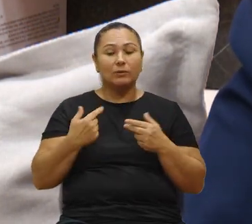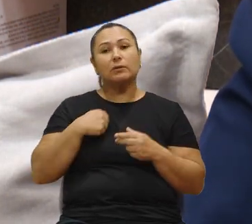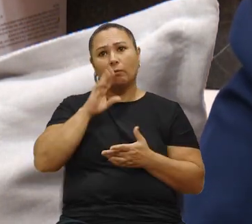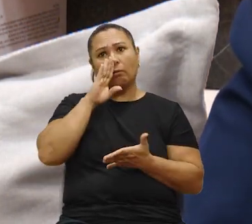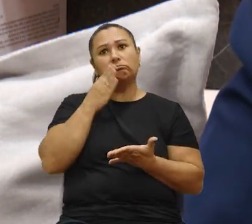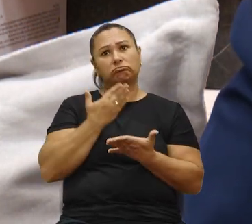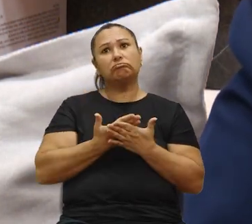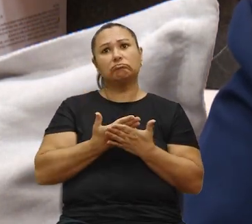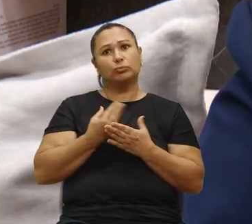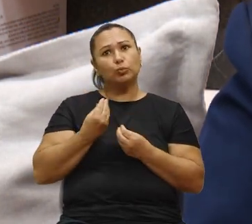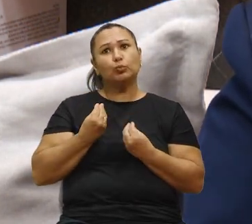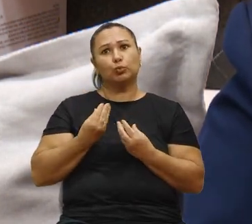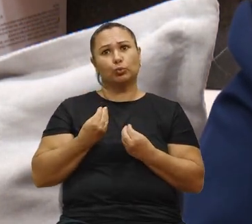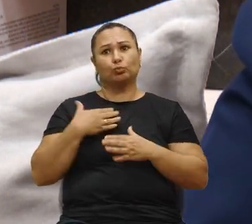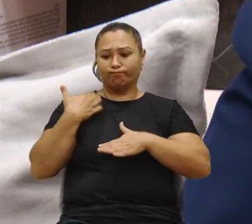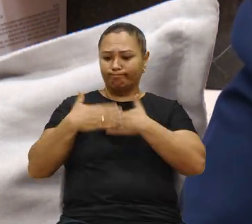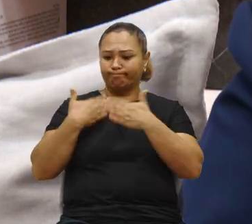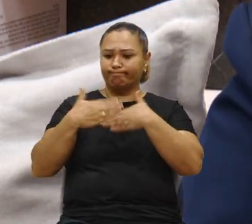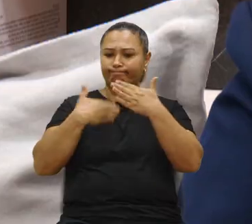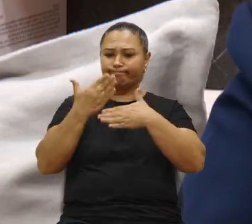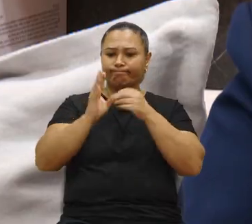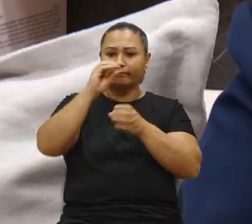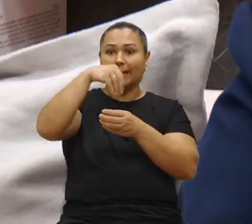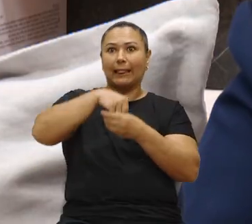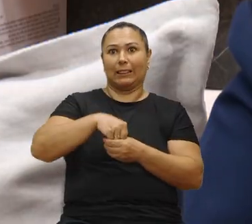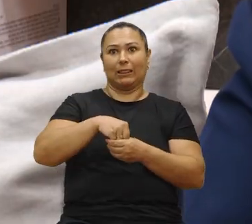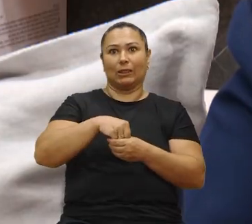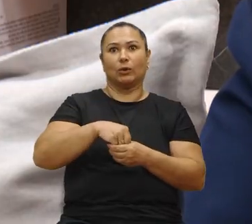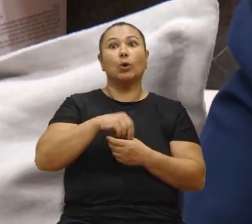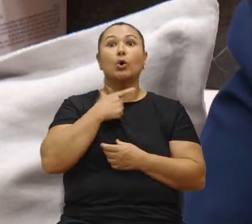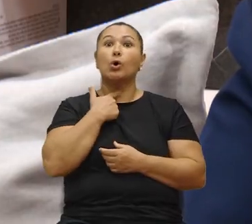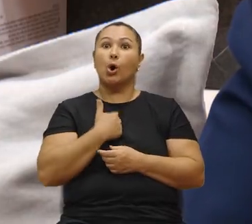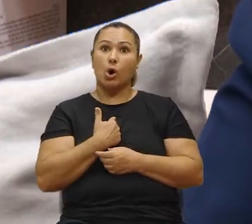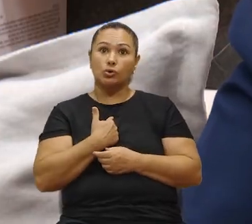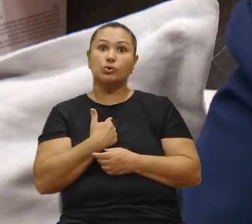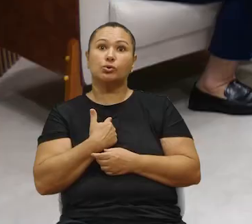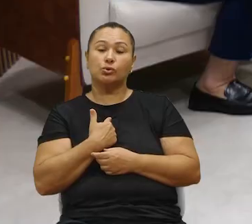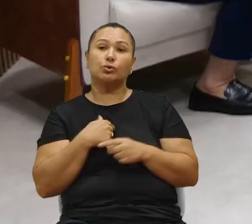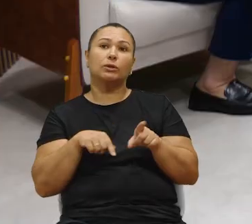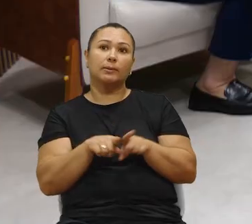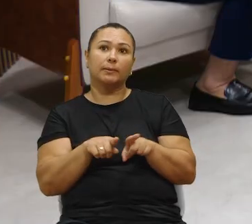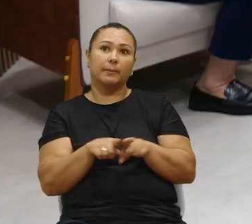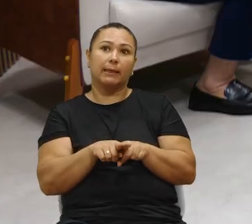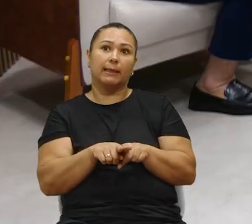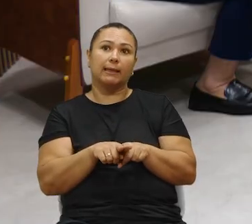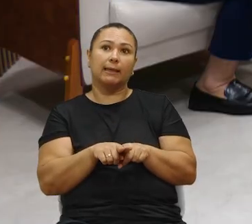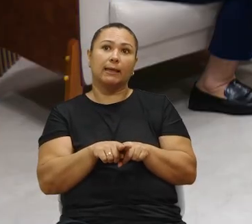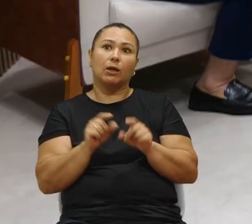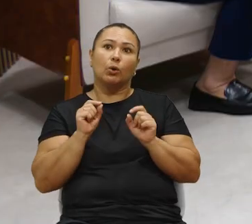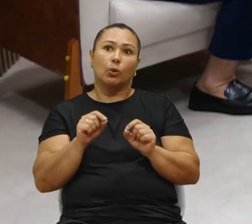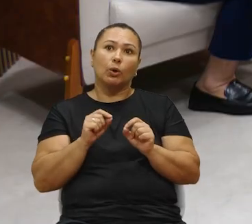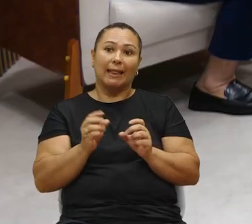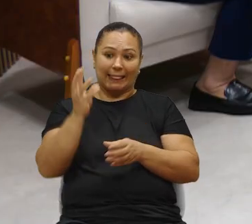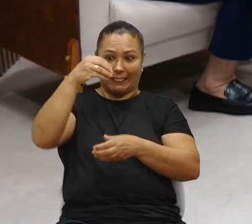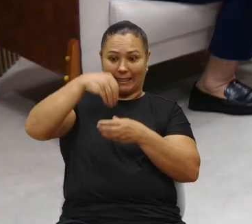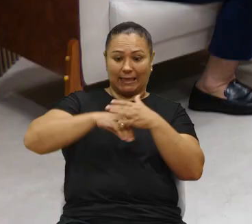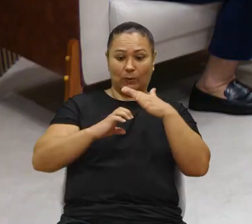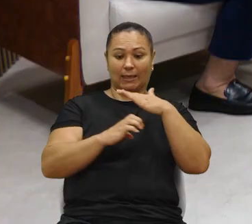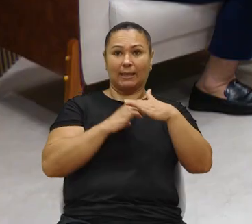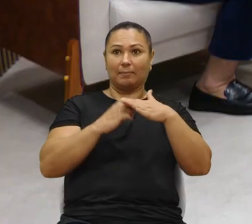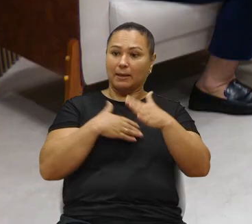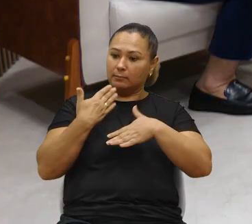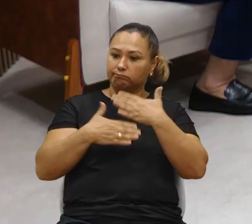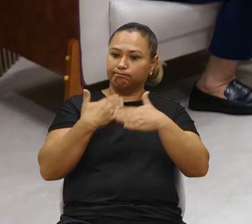desejos, né? Então, eu acredito muito no desenvolvimento interno, eu gosto muito, assim, de